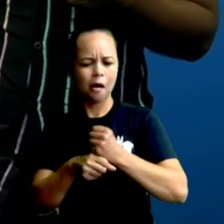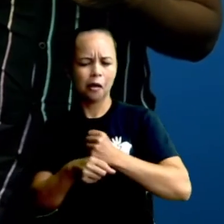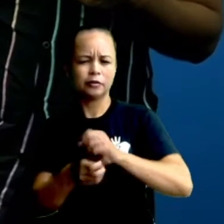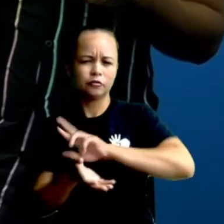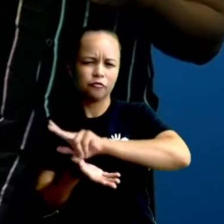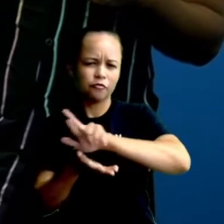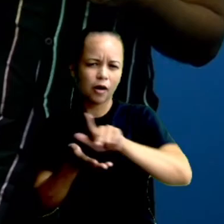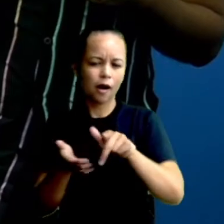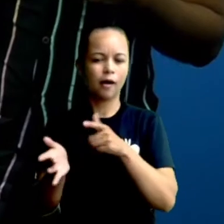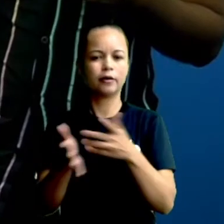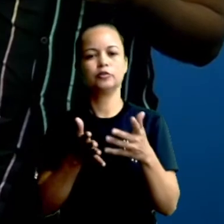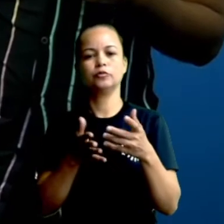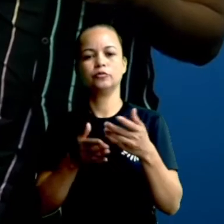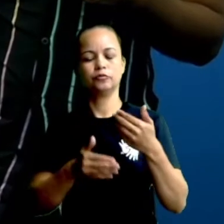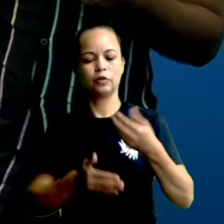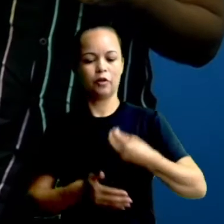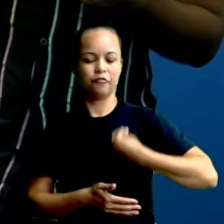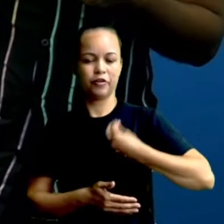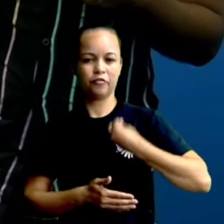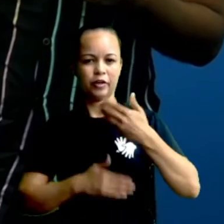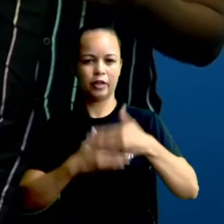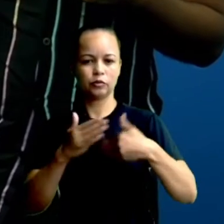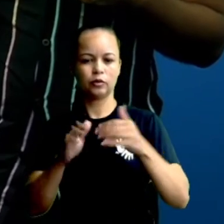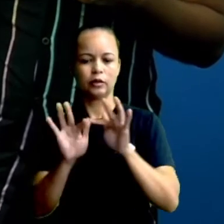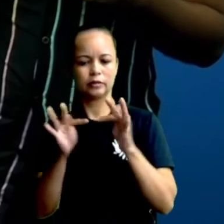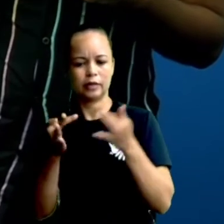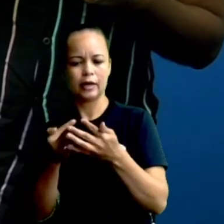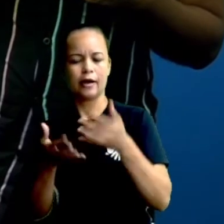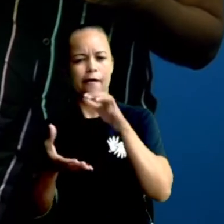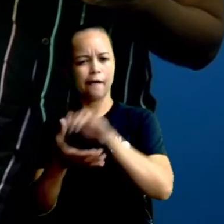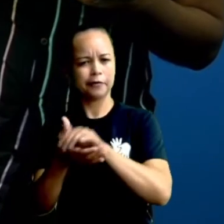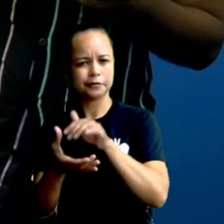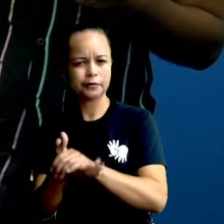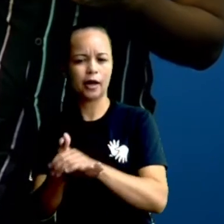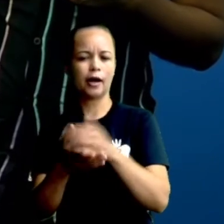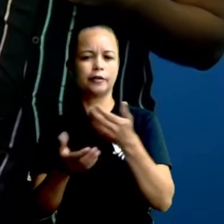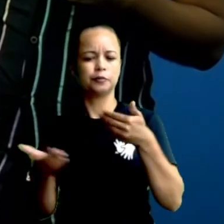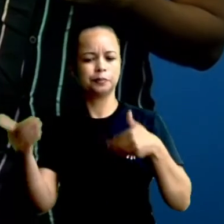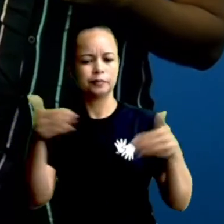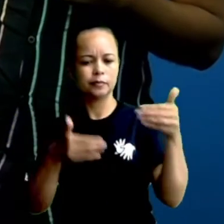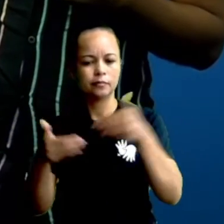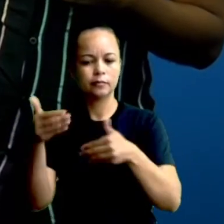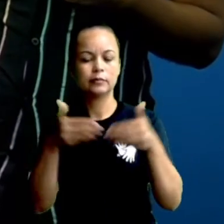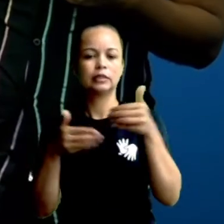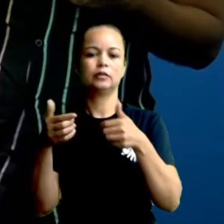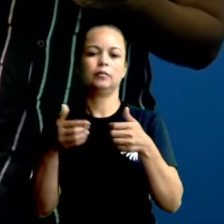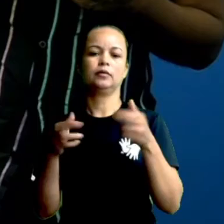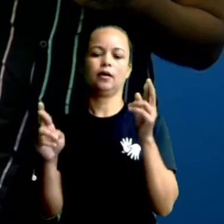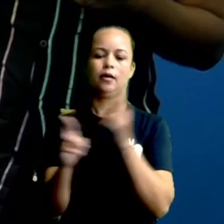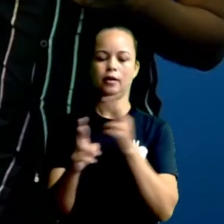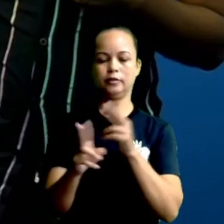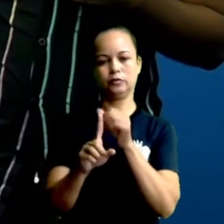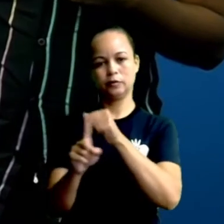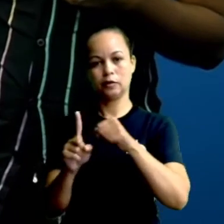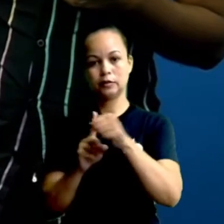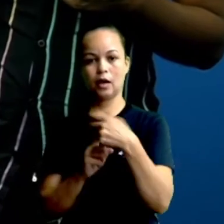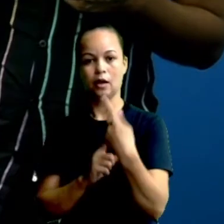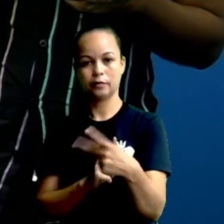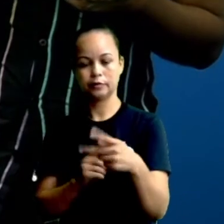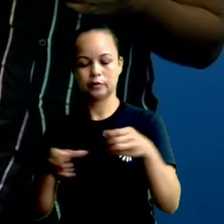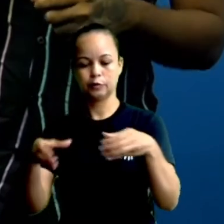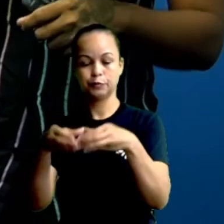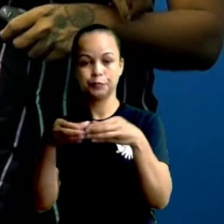tribo ali, né, convivendo com aquela tribo, casado, participando das relações sociais